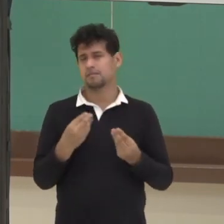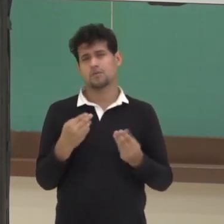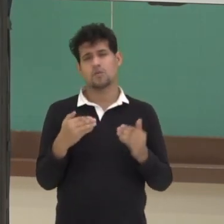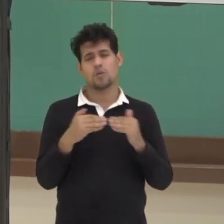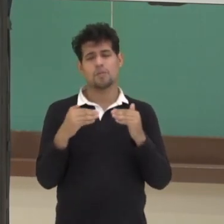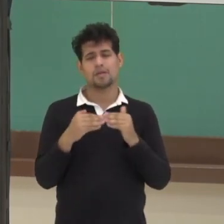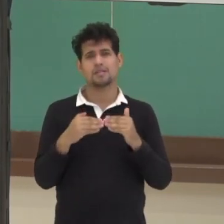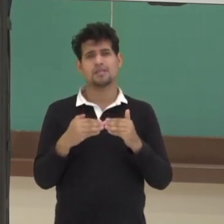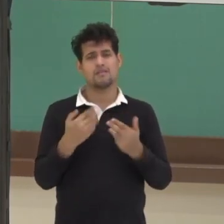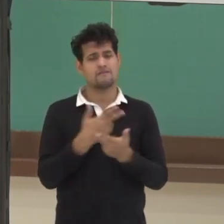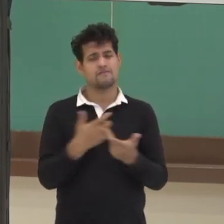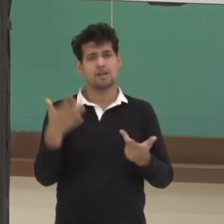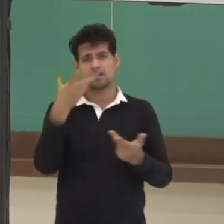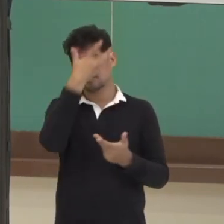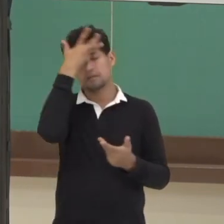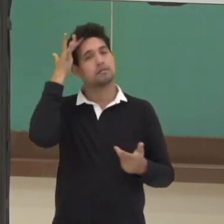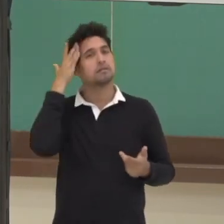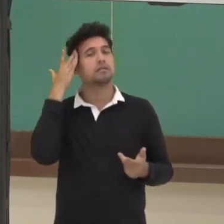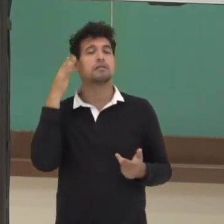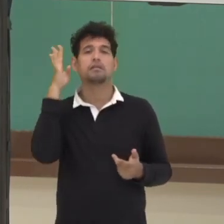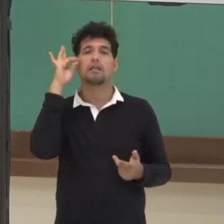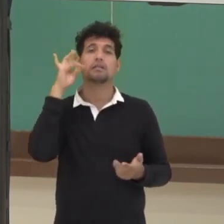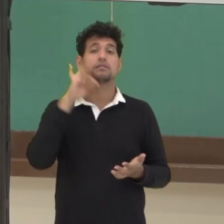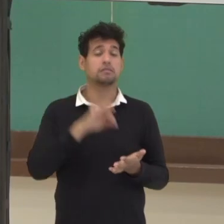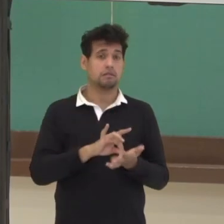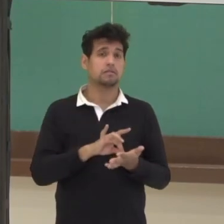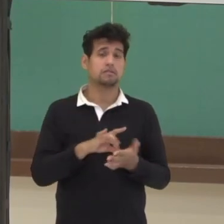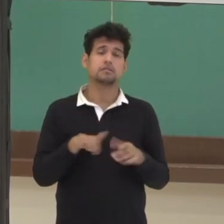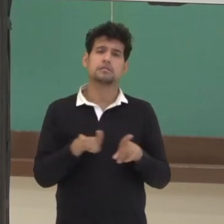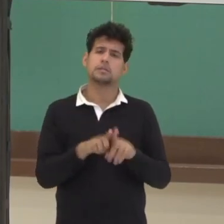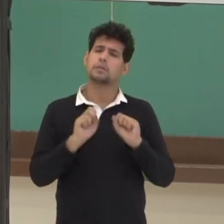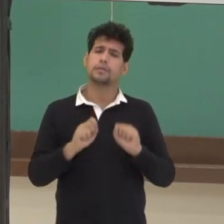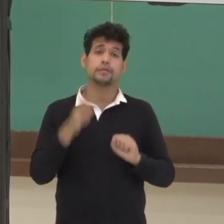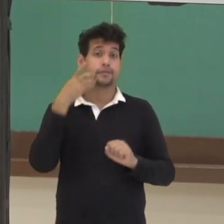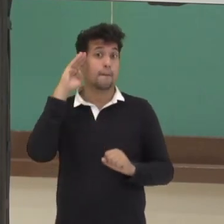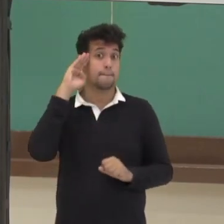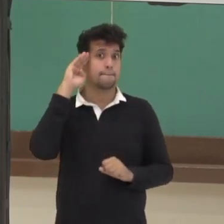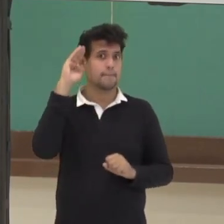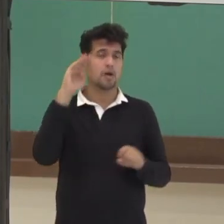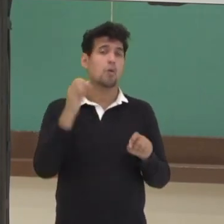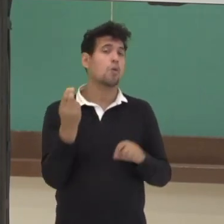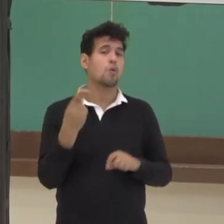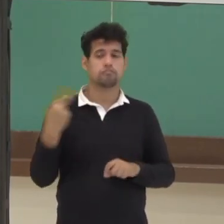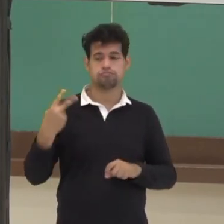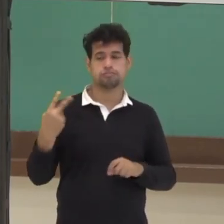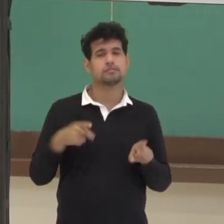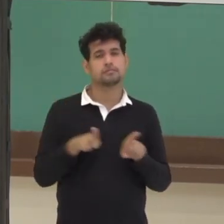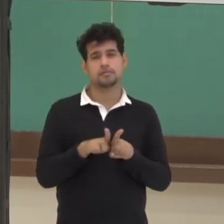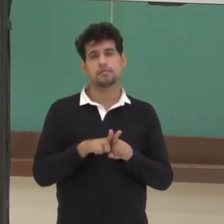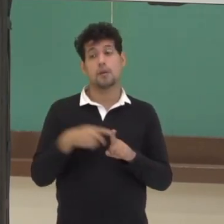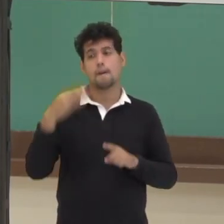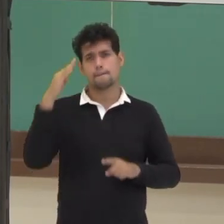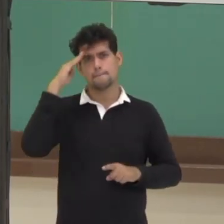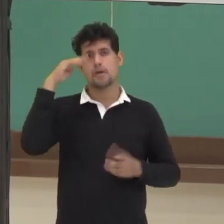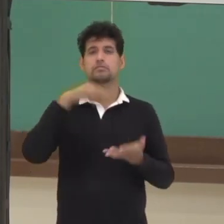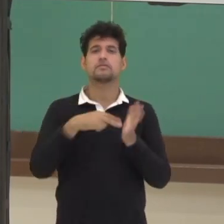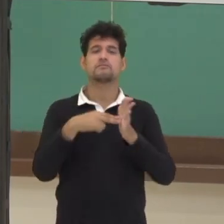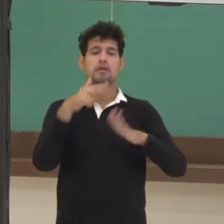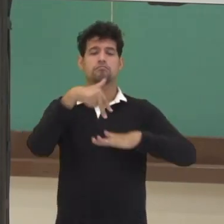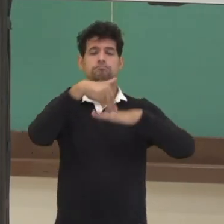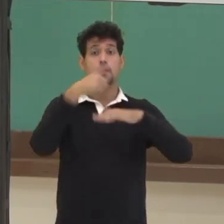incluir muitos participantes da história. Os personagens podem ser principais ou secundários, né? Principal é o